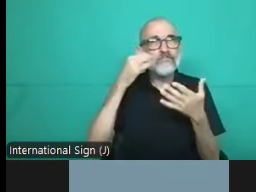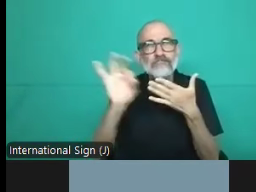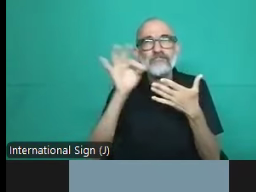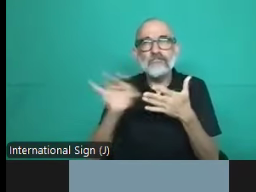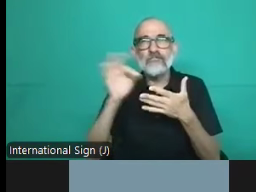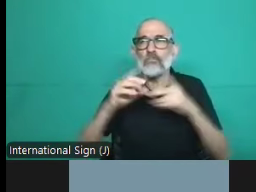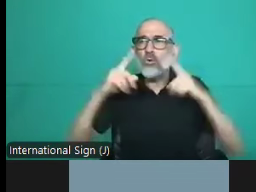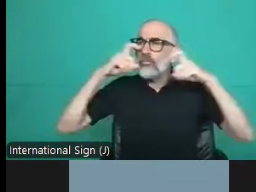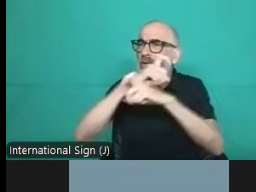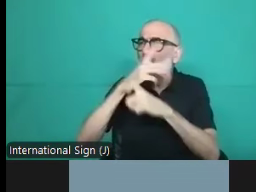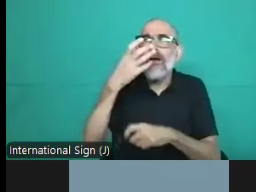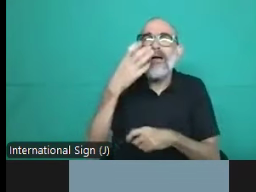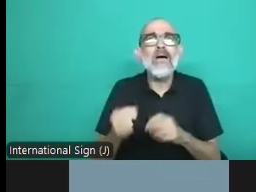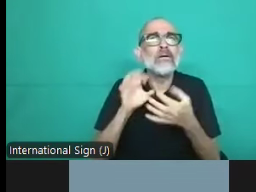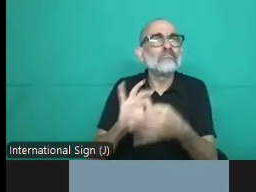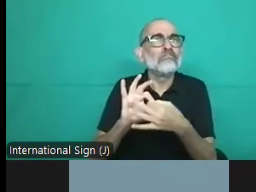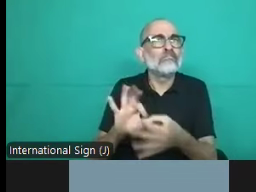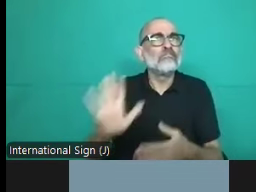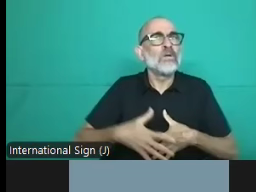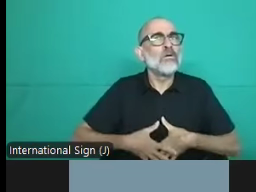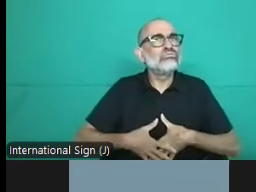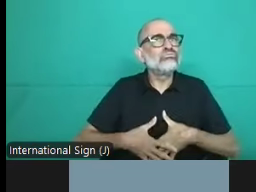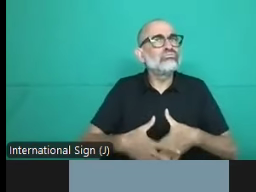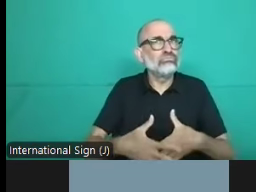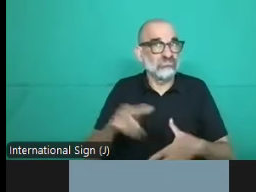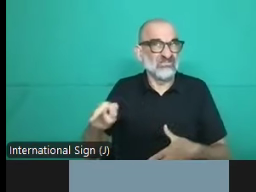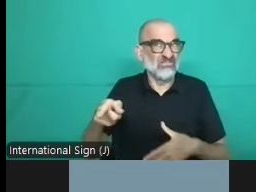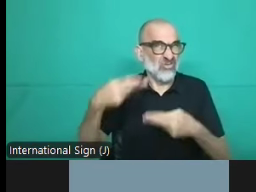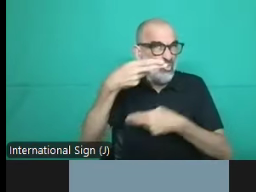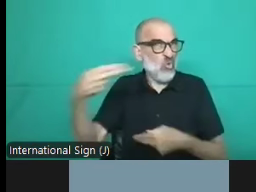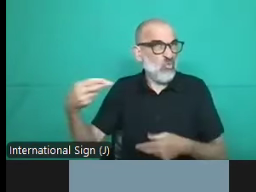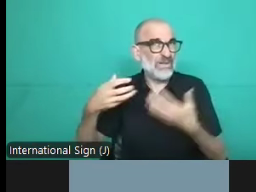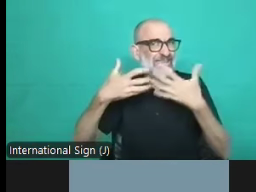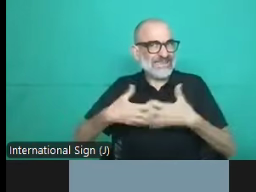de mortalidade materna, e também aspectos que têm a ver com